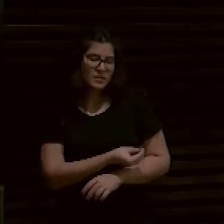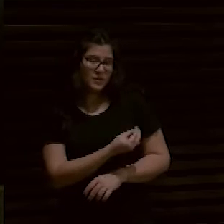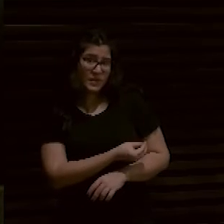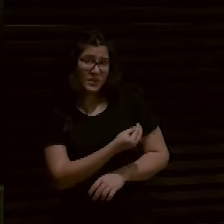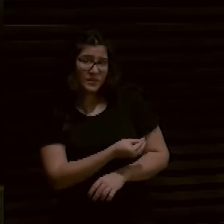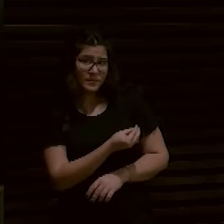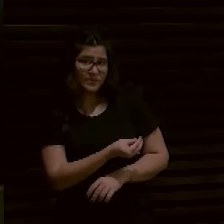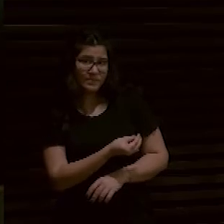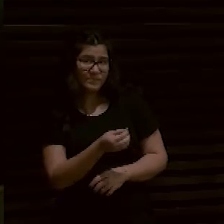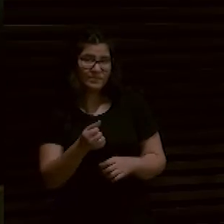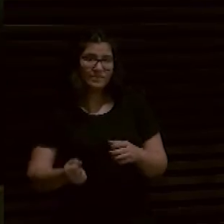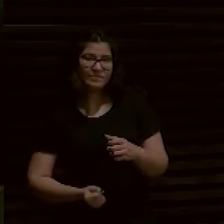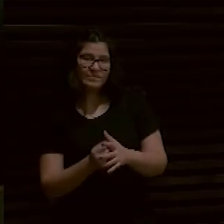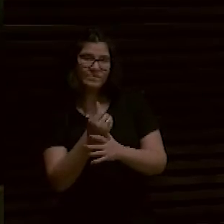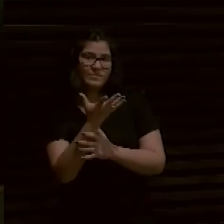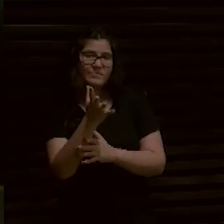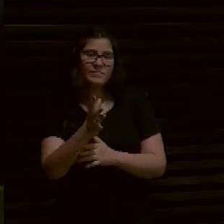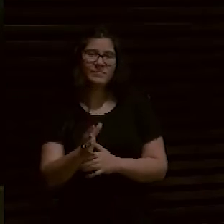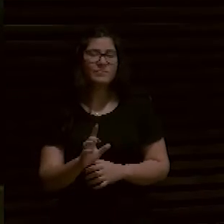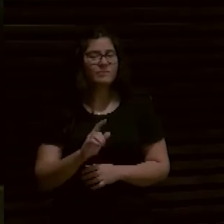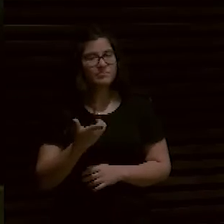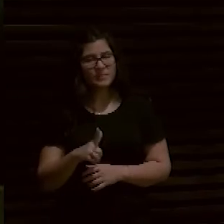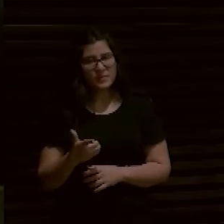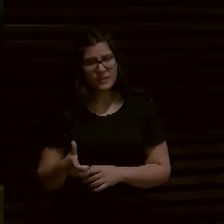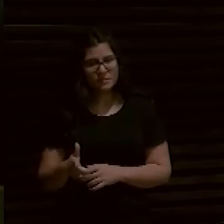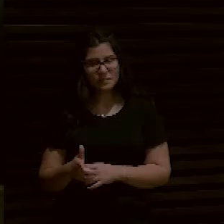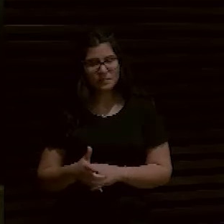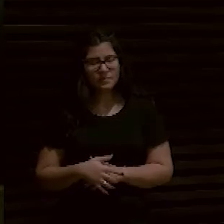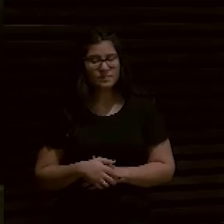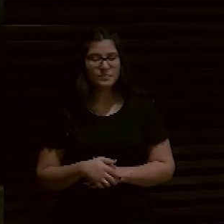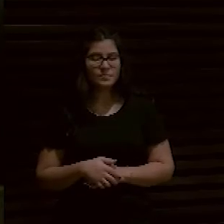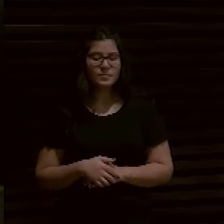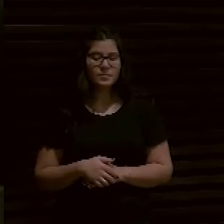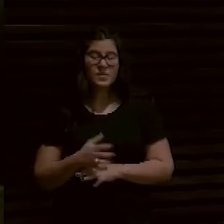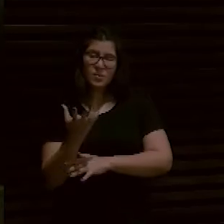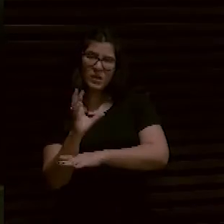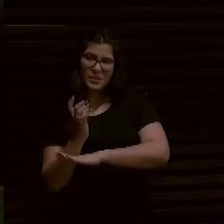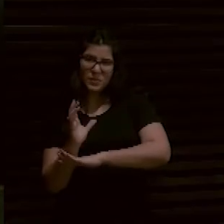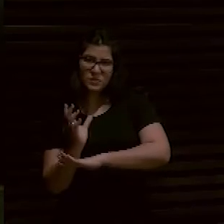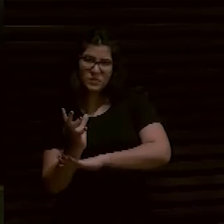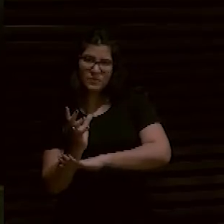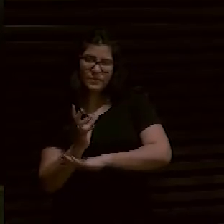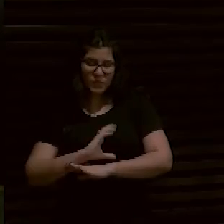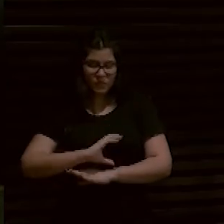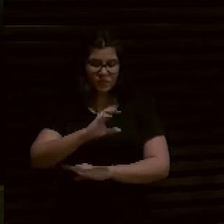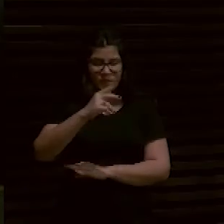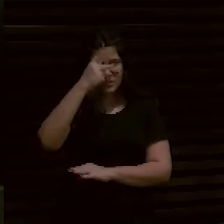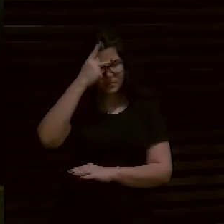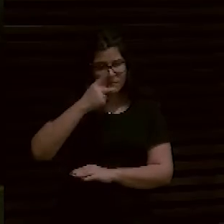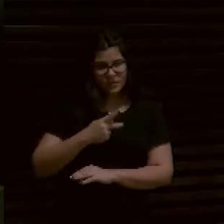em abundância. Queridos, o arbusto confia em si